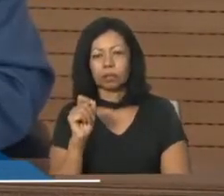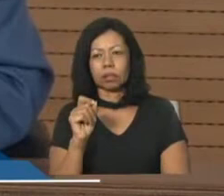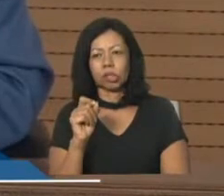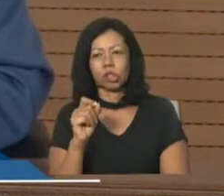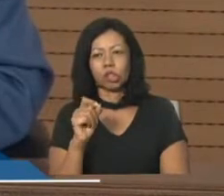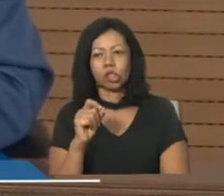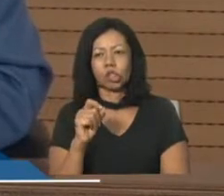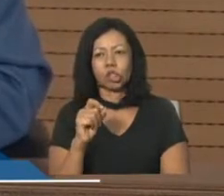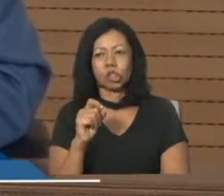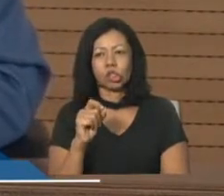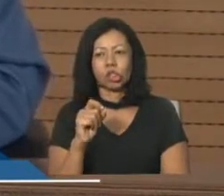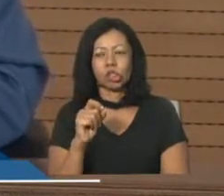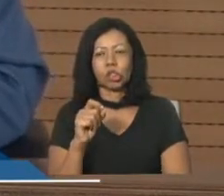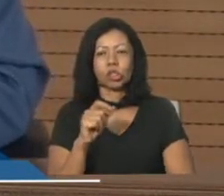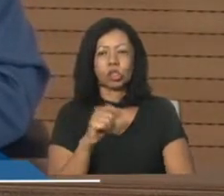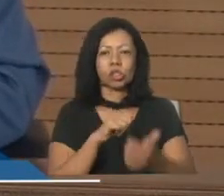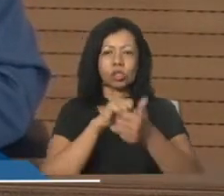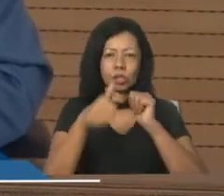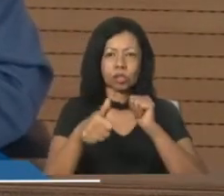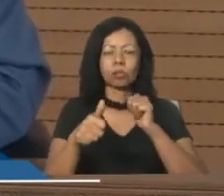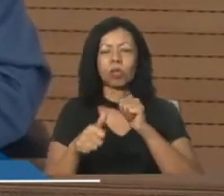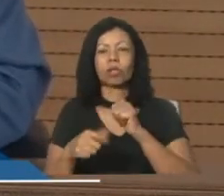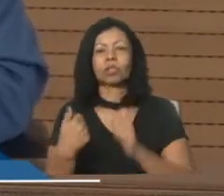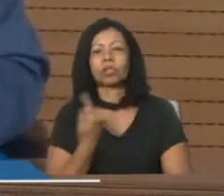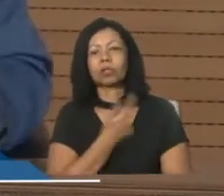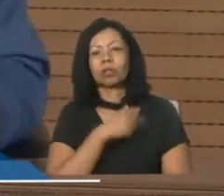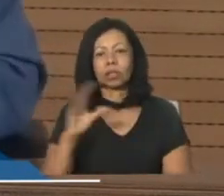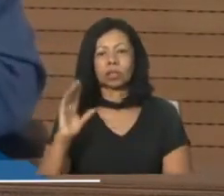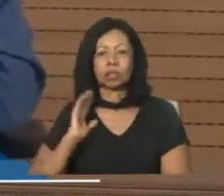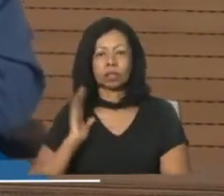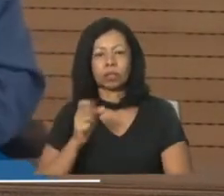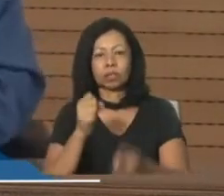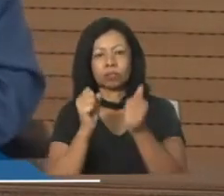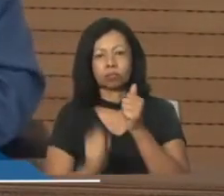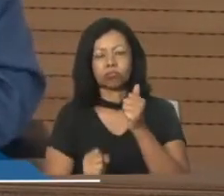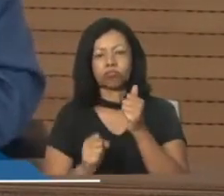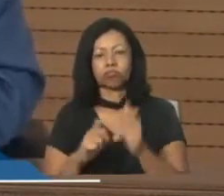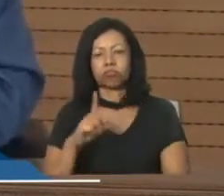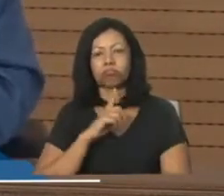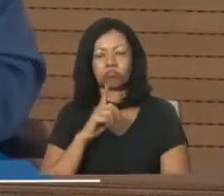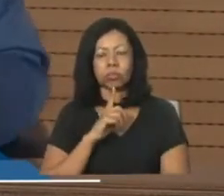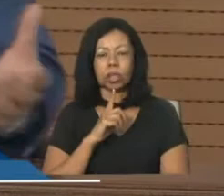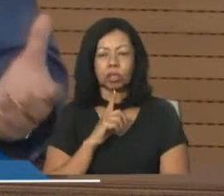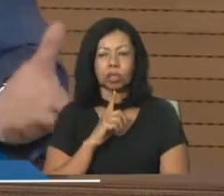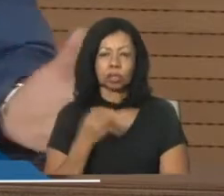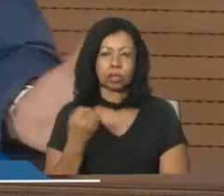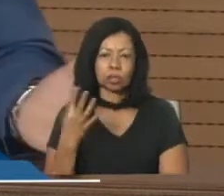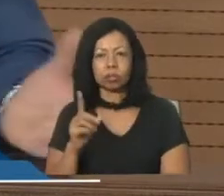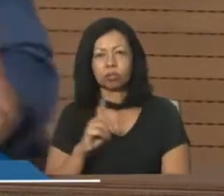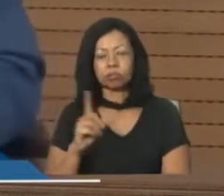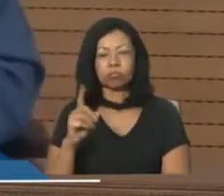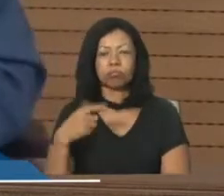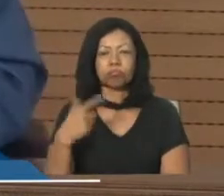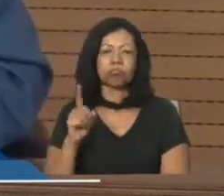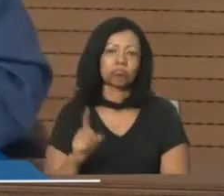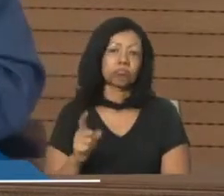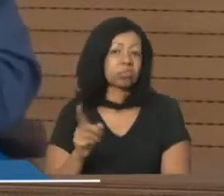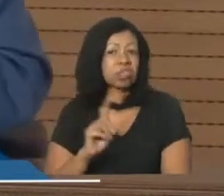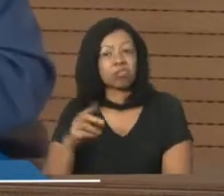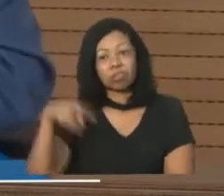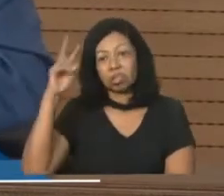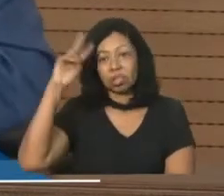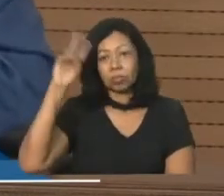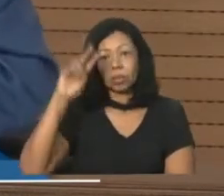esse tipo de esporte na nossa cidade, que por muitas vezes não chega nem ser lembrado.